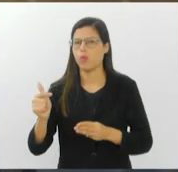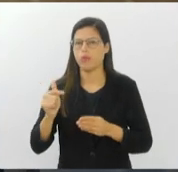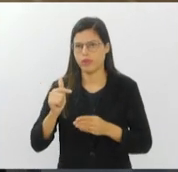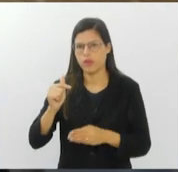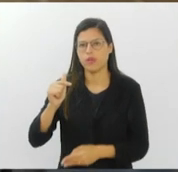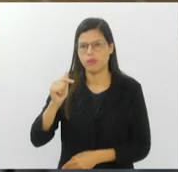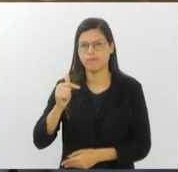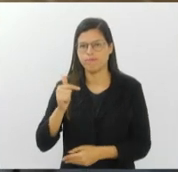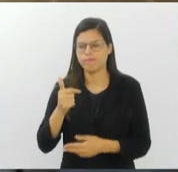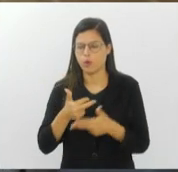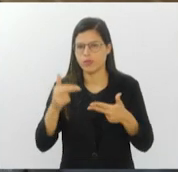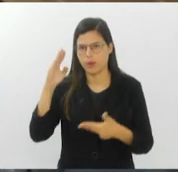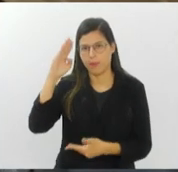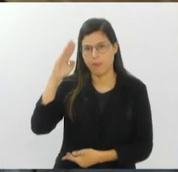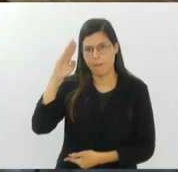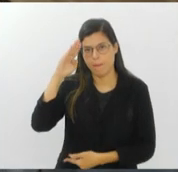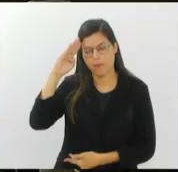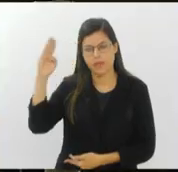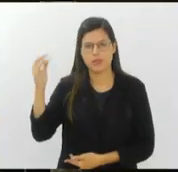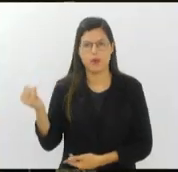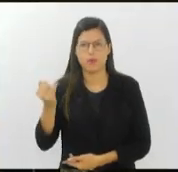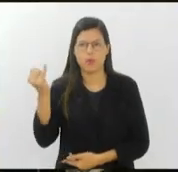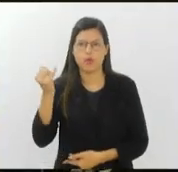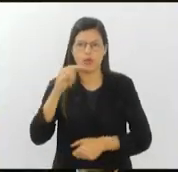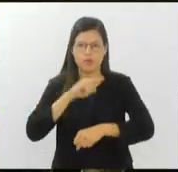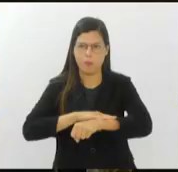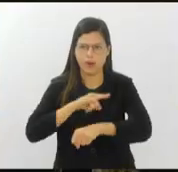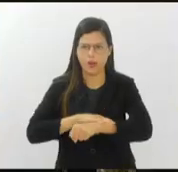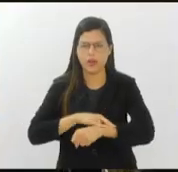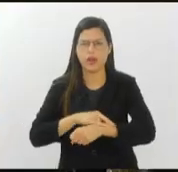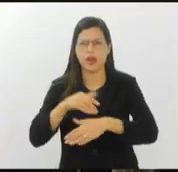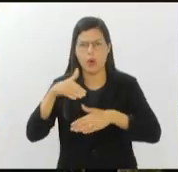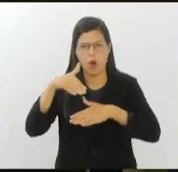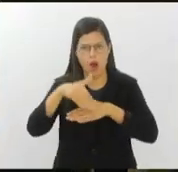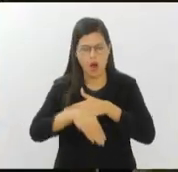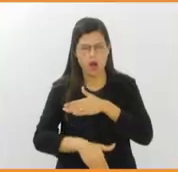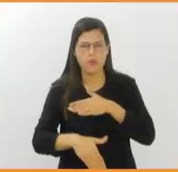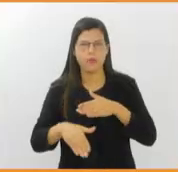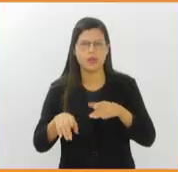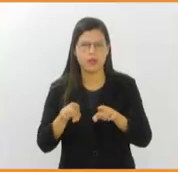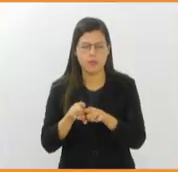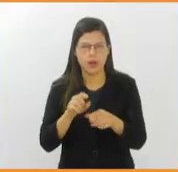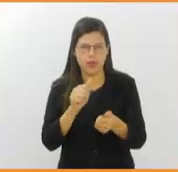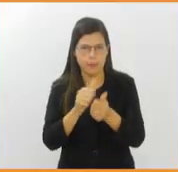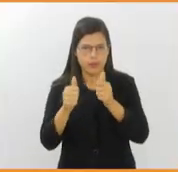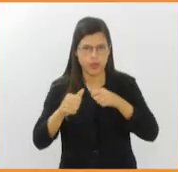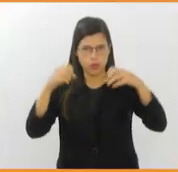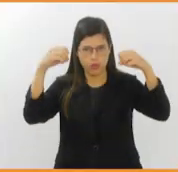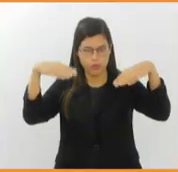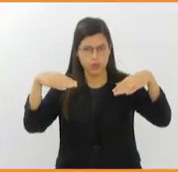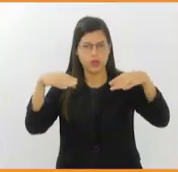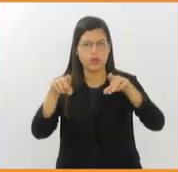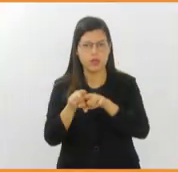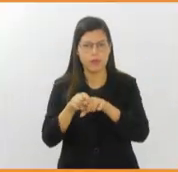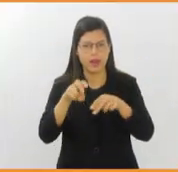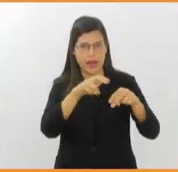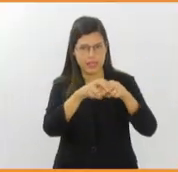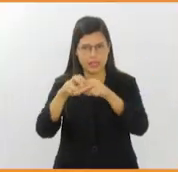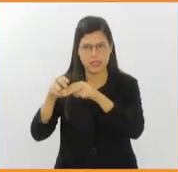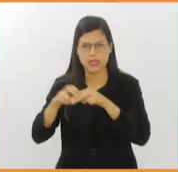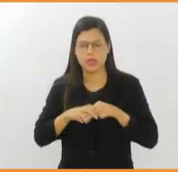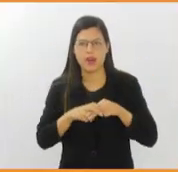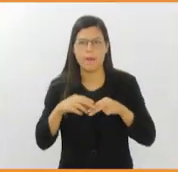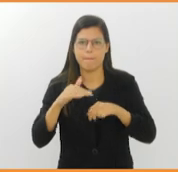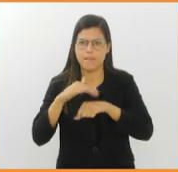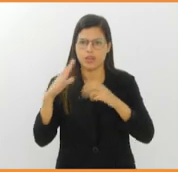a instalação de rampas e banheiros adaptados, iluminação e sinalização especial, além de poltronas mais largas e confortáveis.